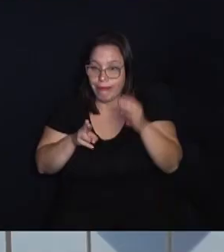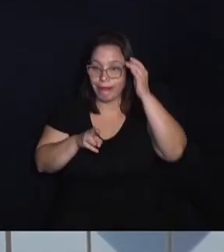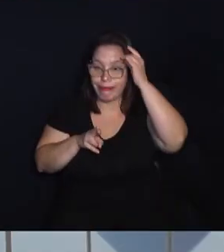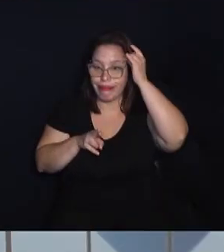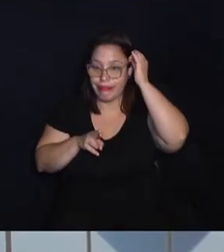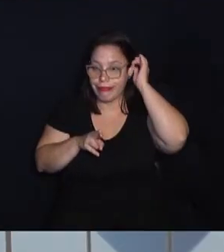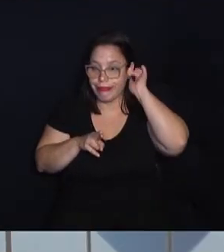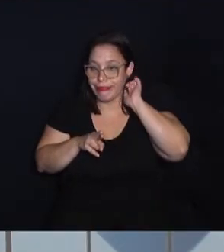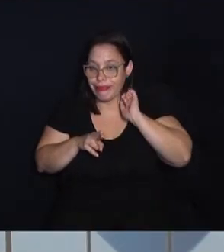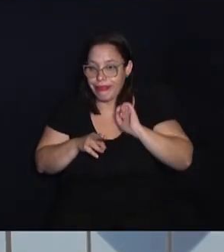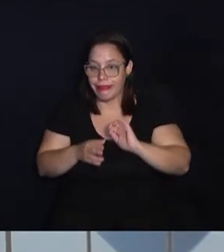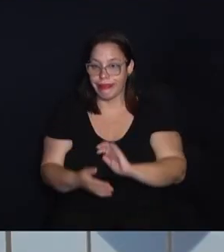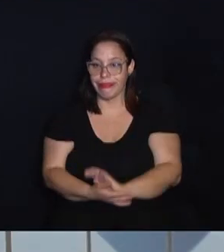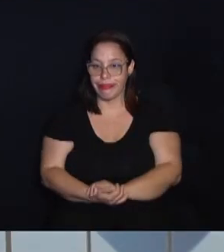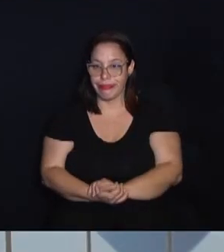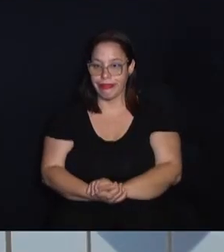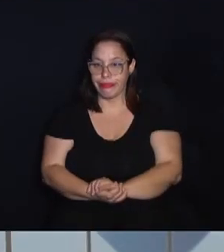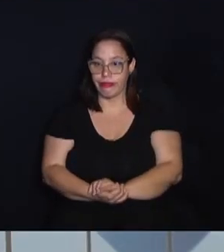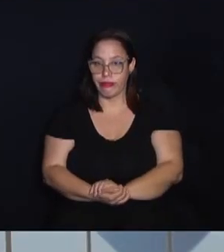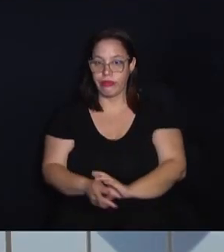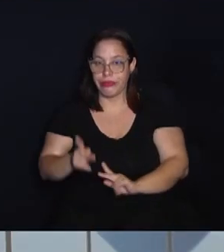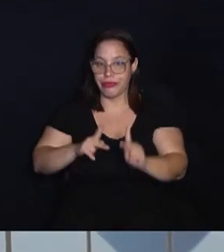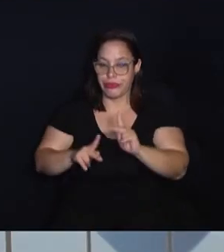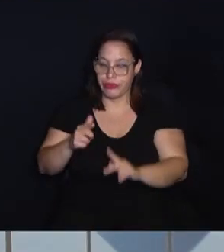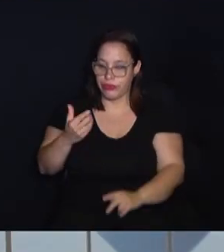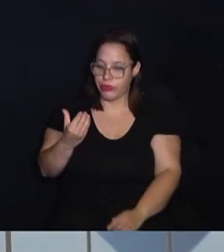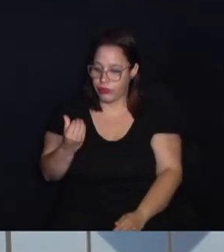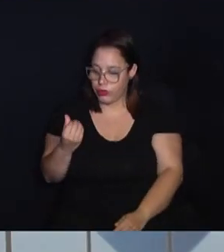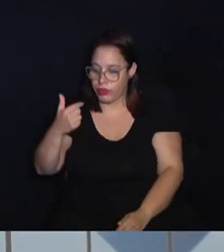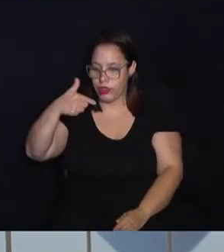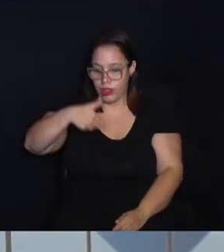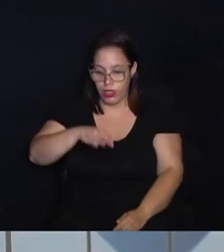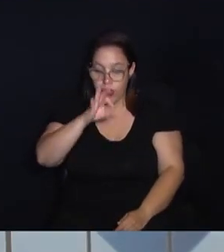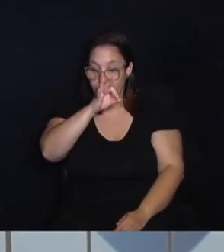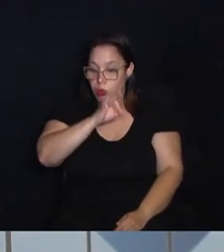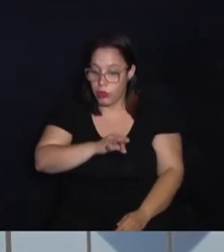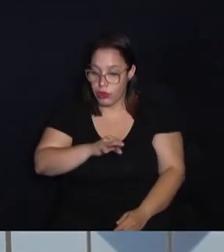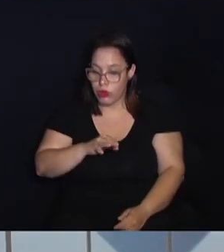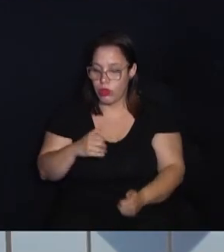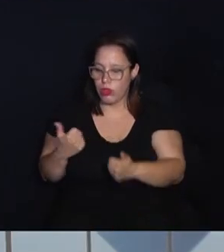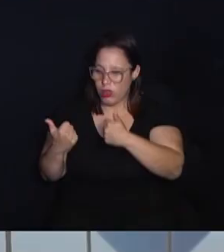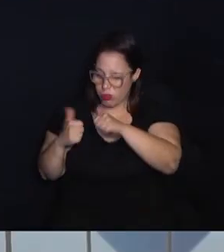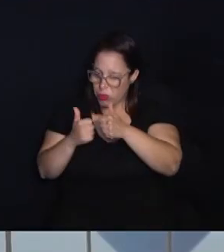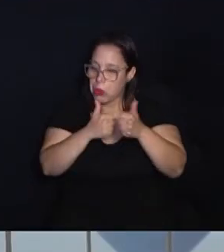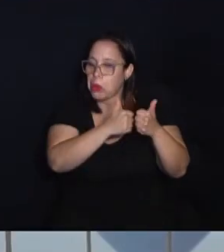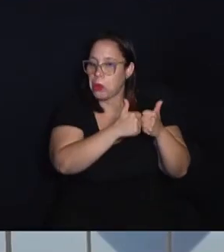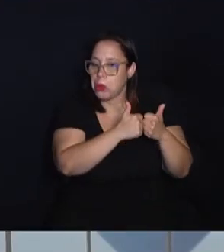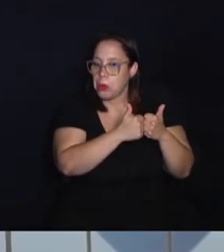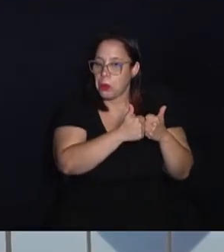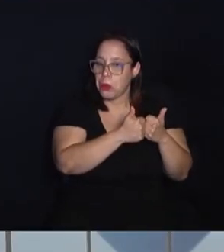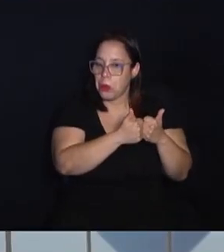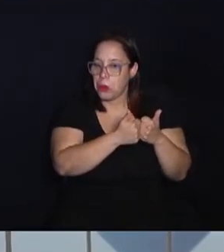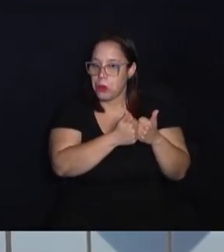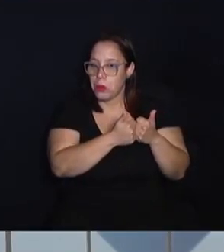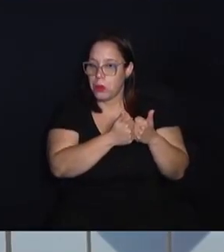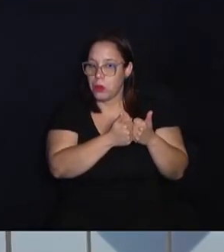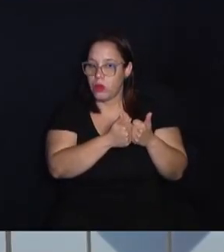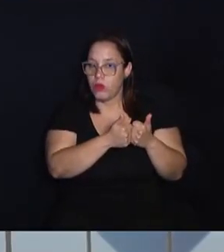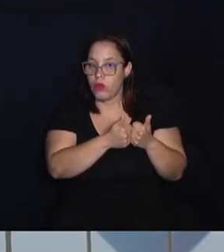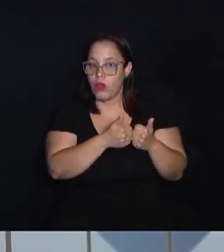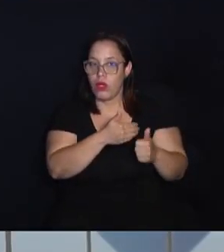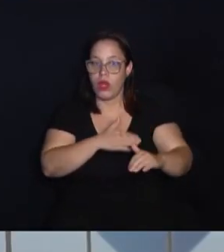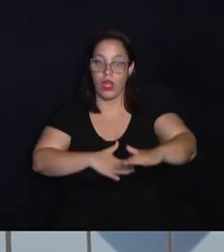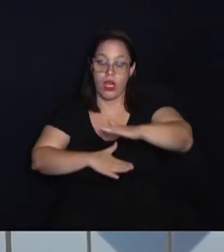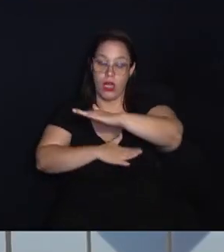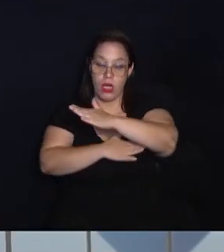fato do prefeito ter sido reeleito com 67% é uma avaliação de que foi o governo e a Câmara colaborou